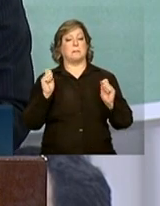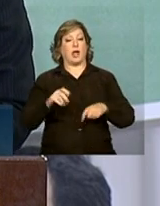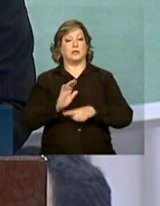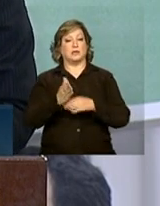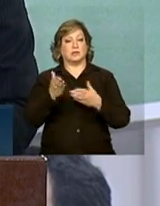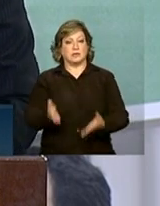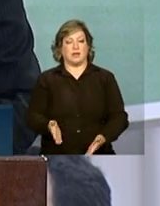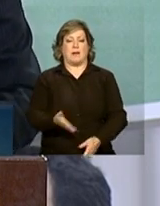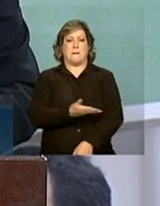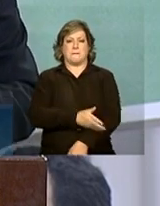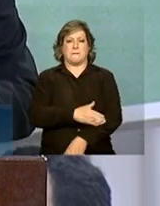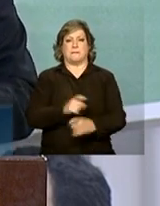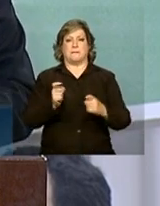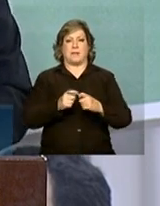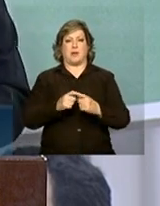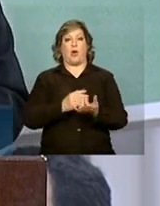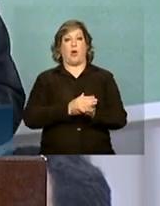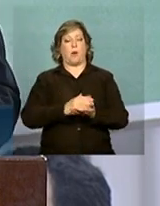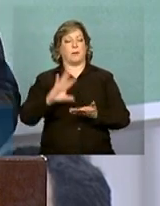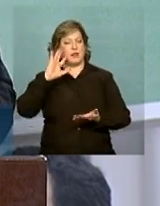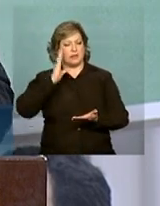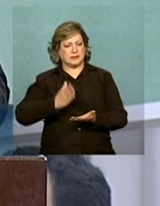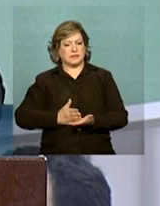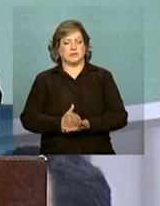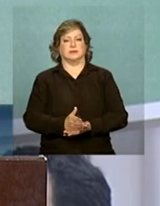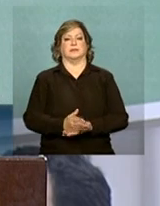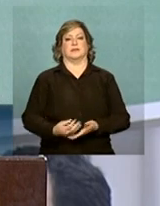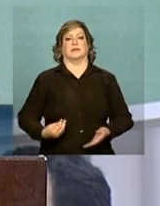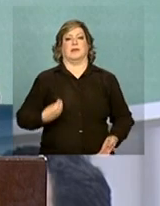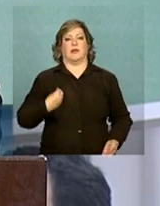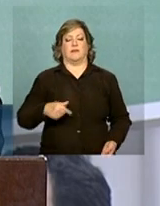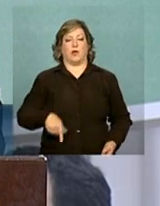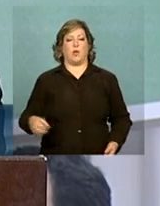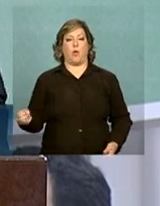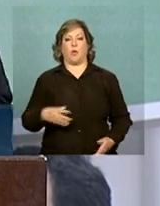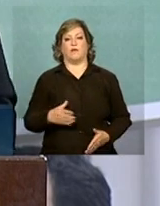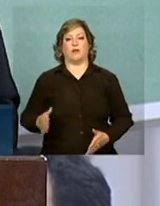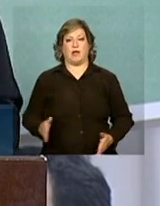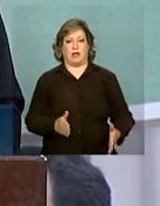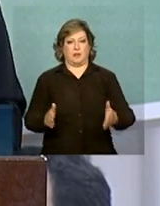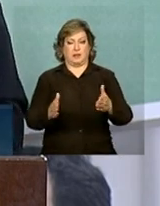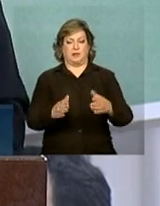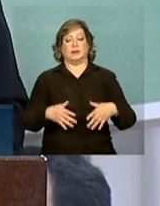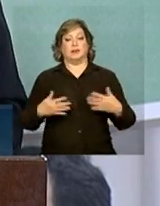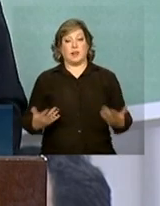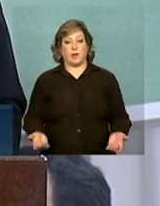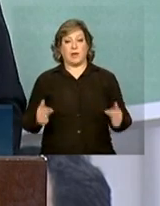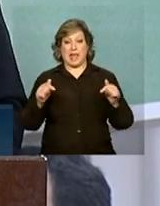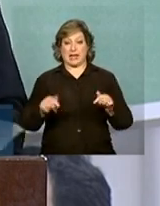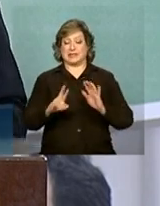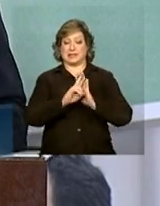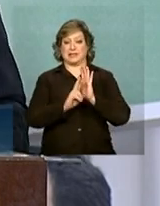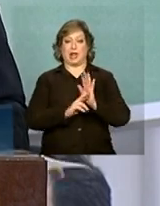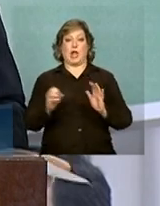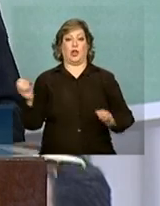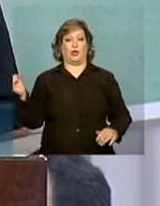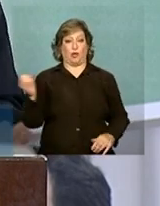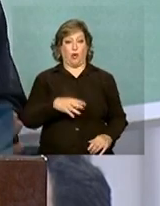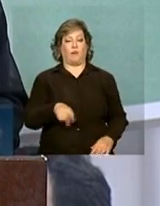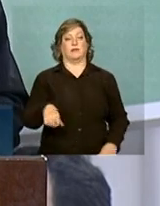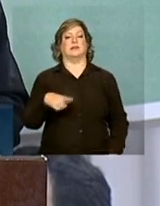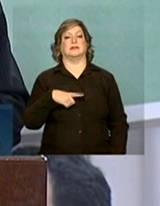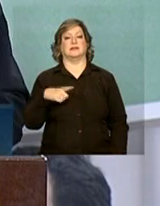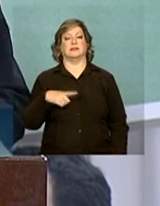de prática de medicina passa a ser decisivo na construção desse novo caminho. Então, essas diretrizes agora